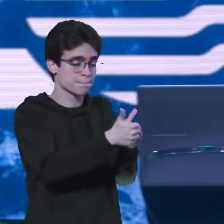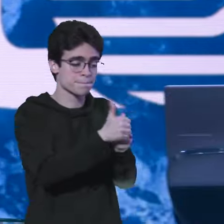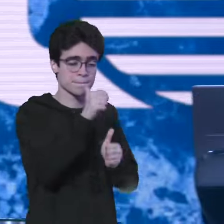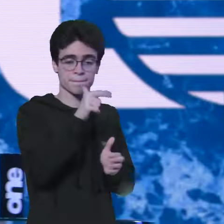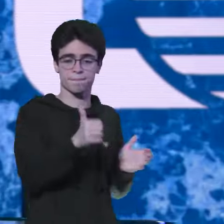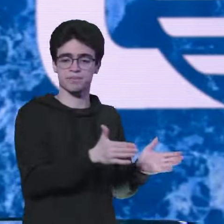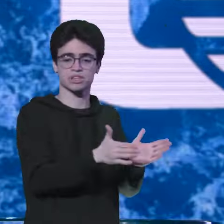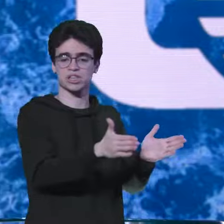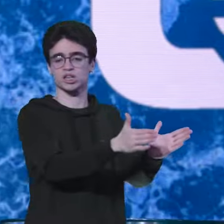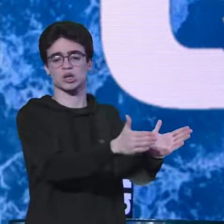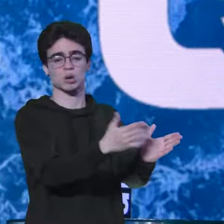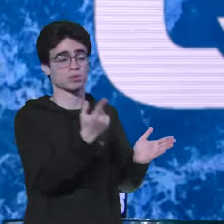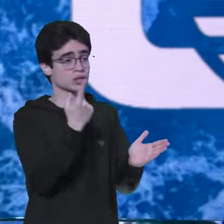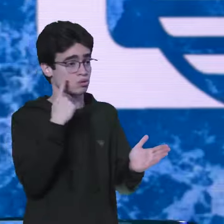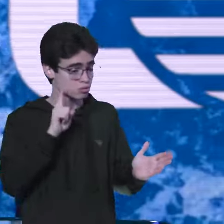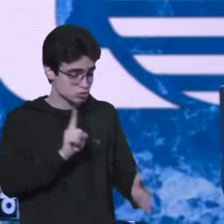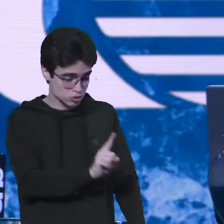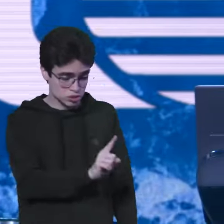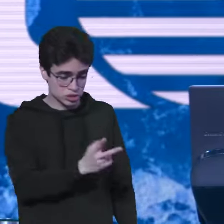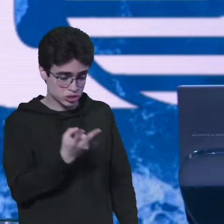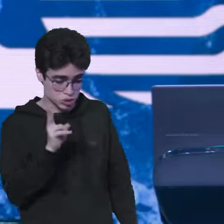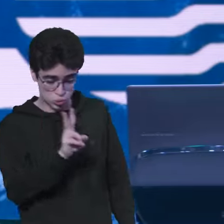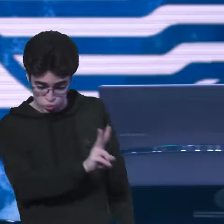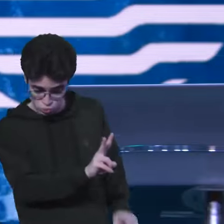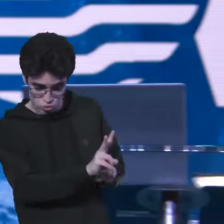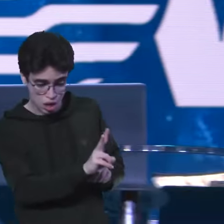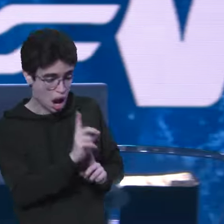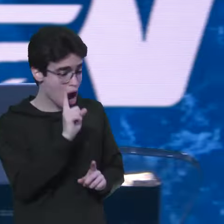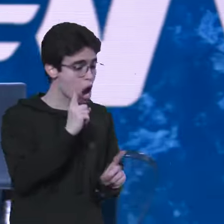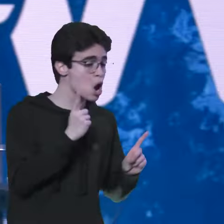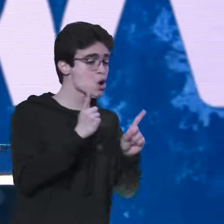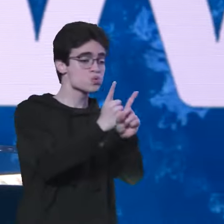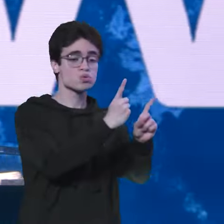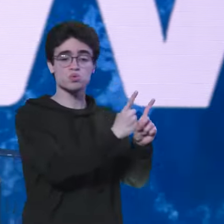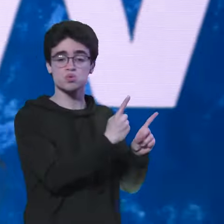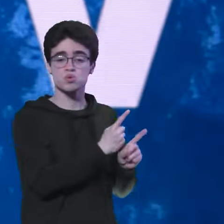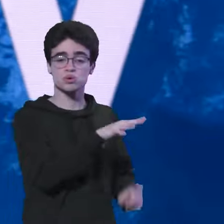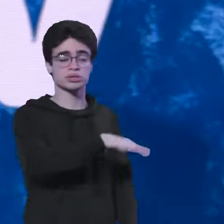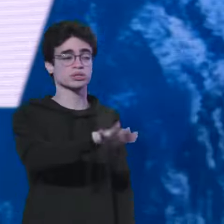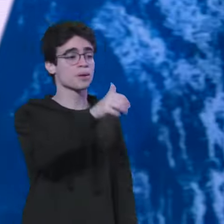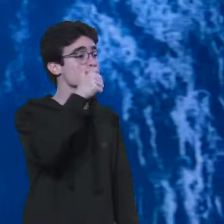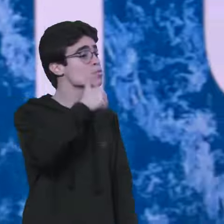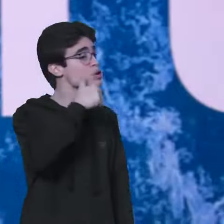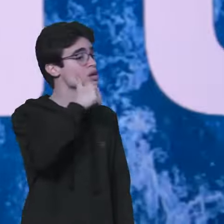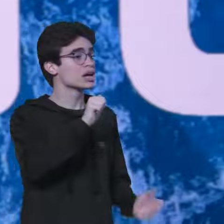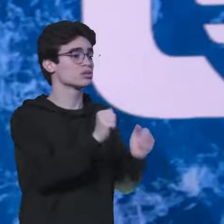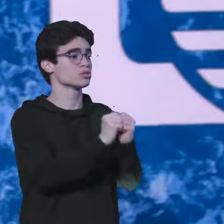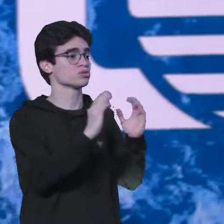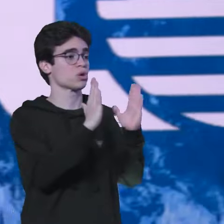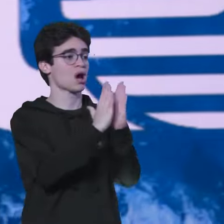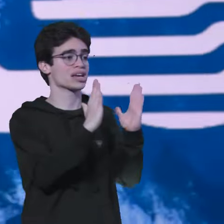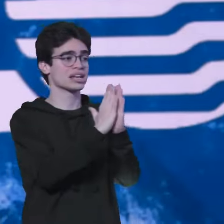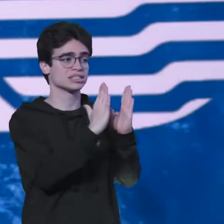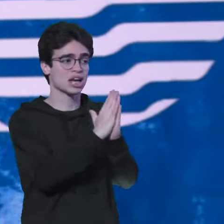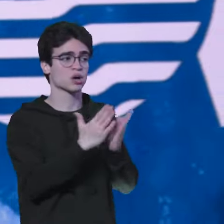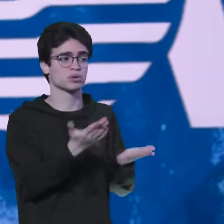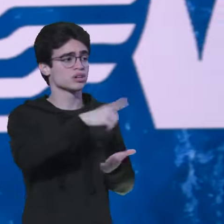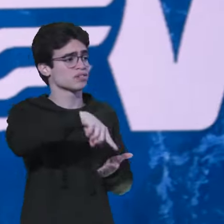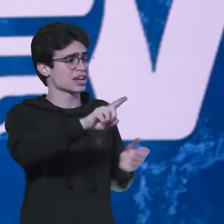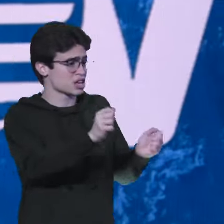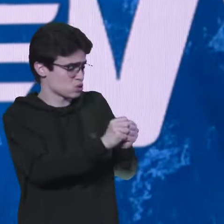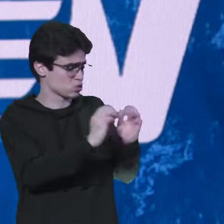E quando eles chegam à beira do rio, eles encontram algumas mulheres lá orando. E eles começam a orar com